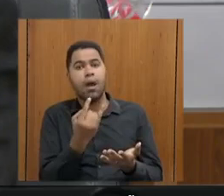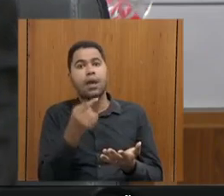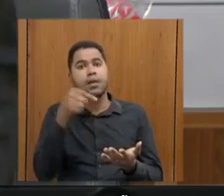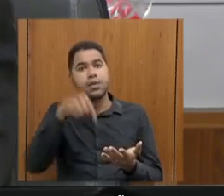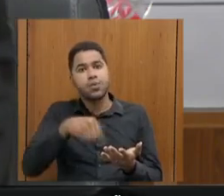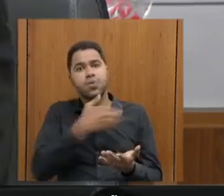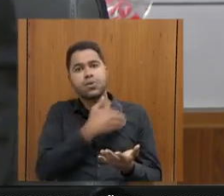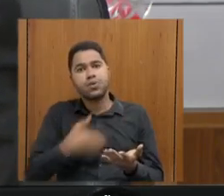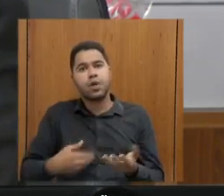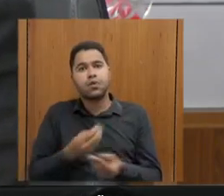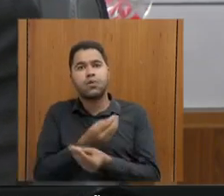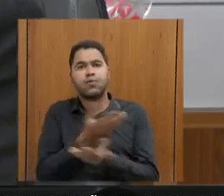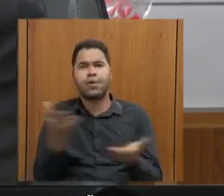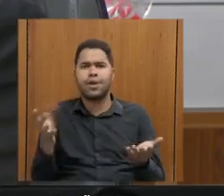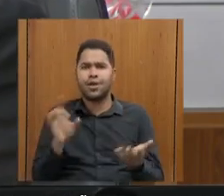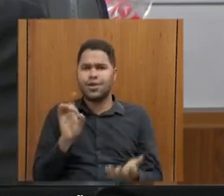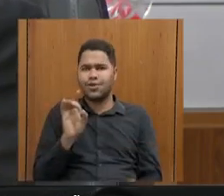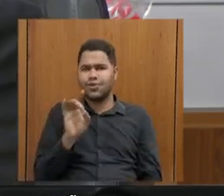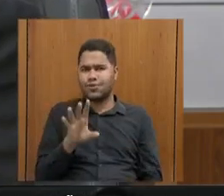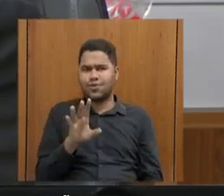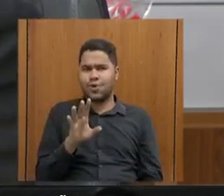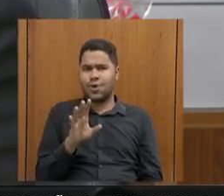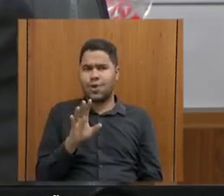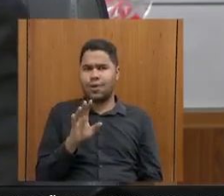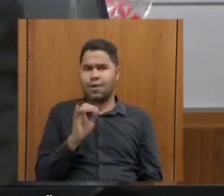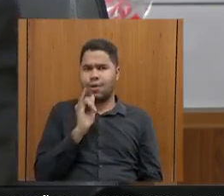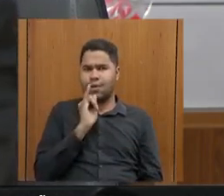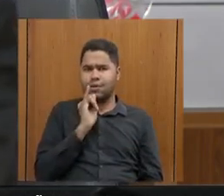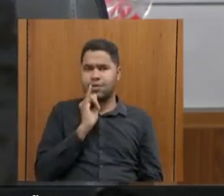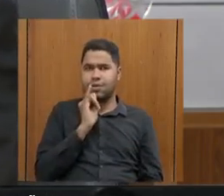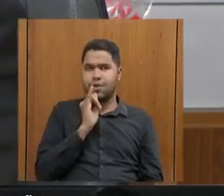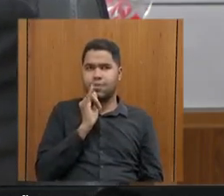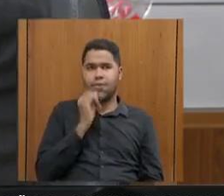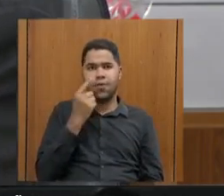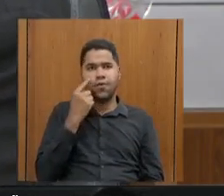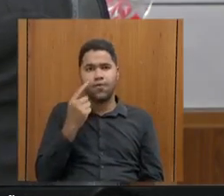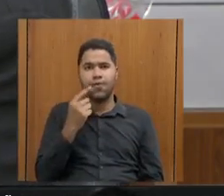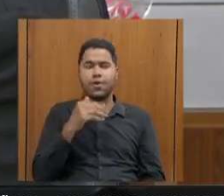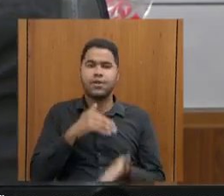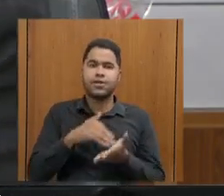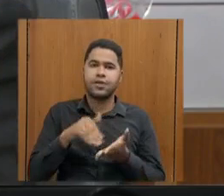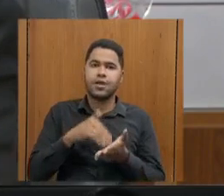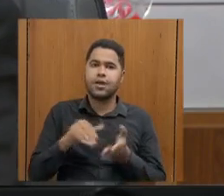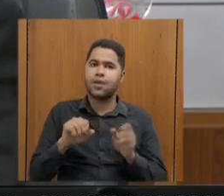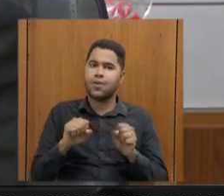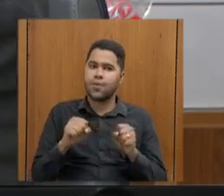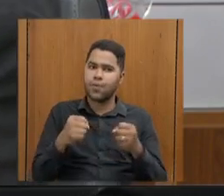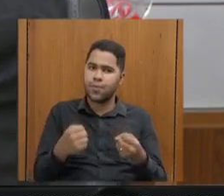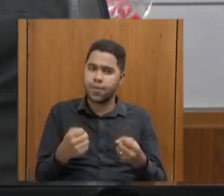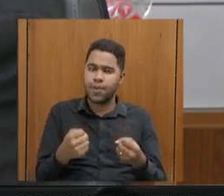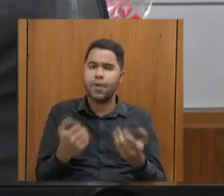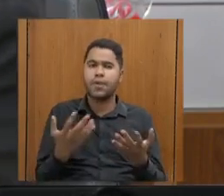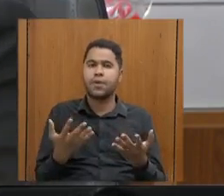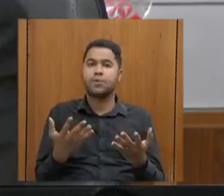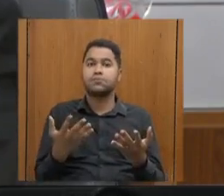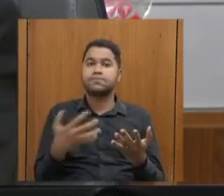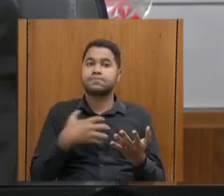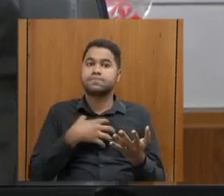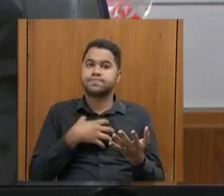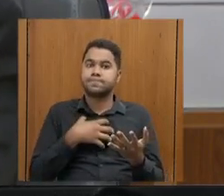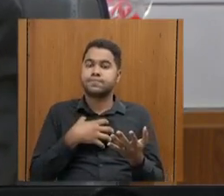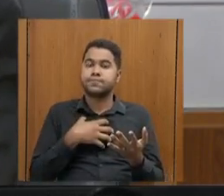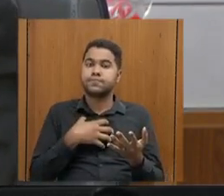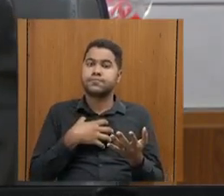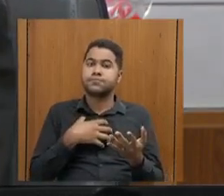oferece e não basta a o seu ver o secretário é o seu empenho EA sua maneira